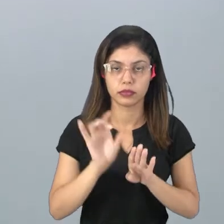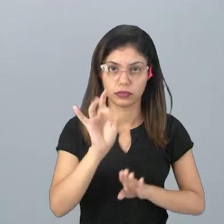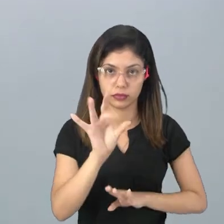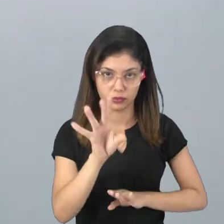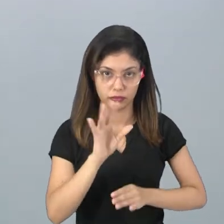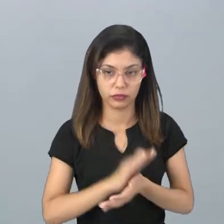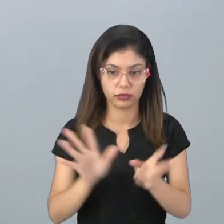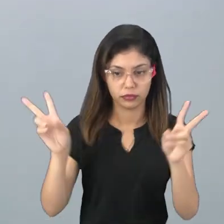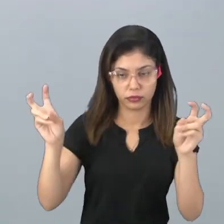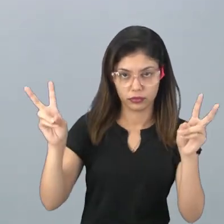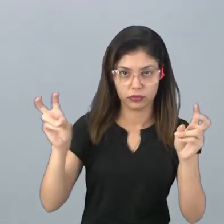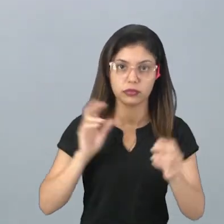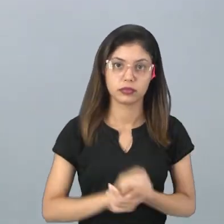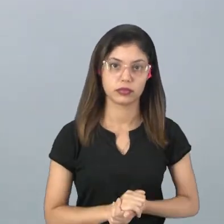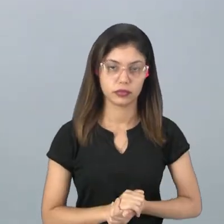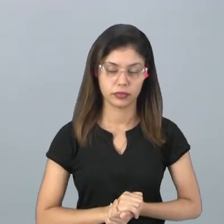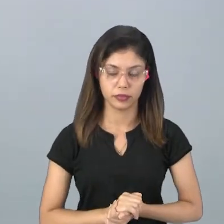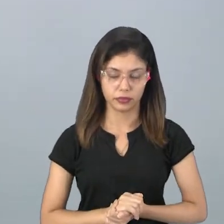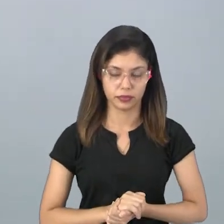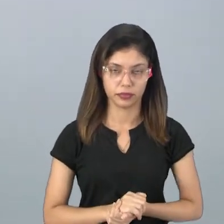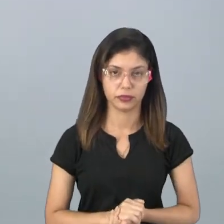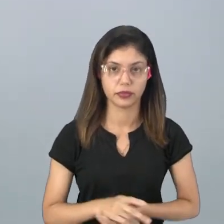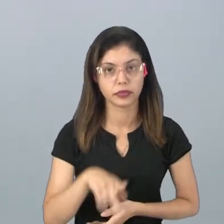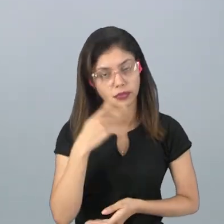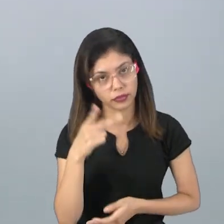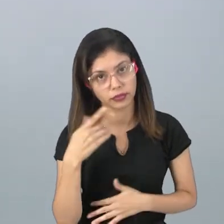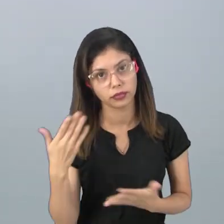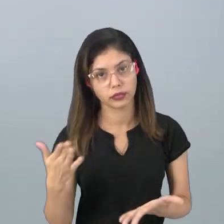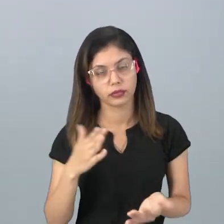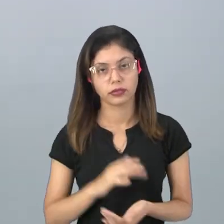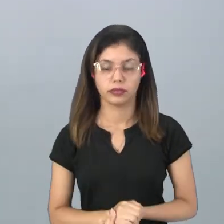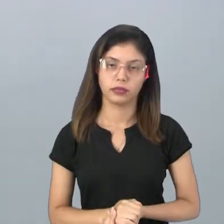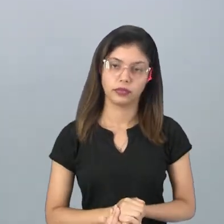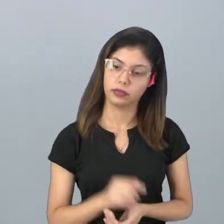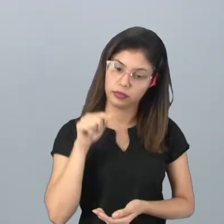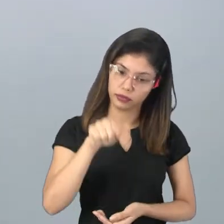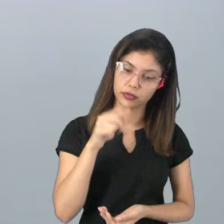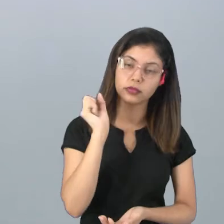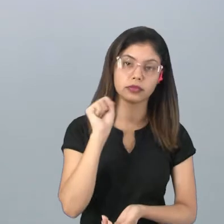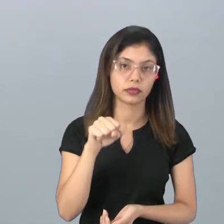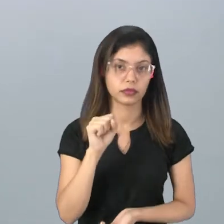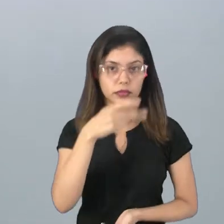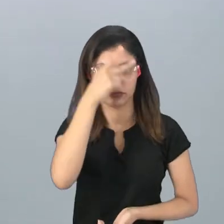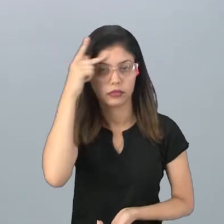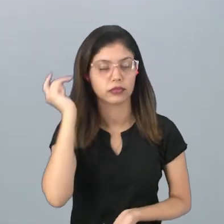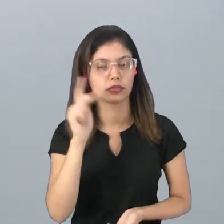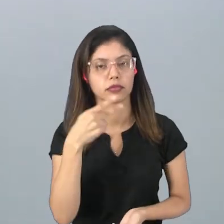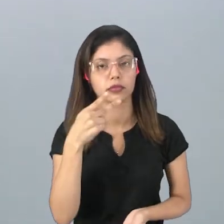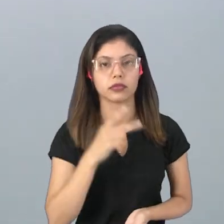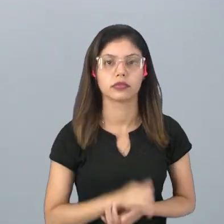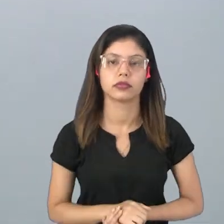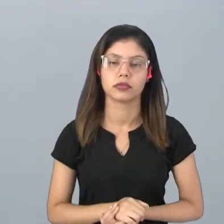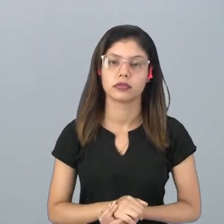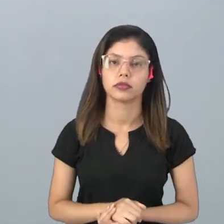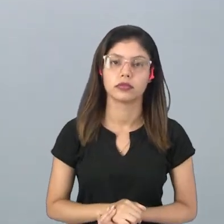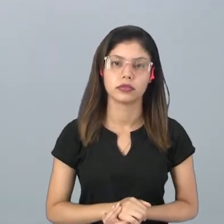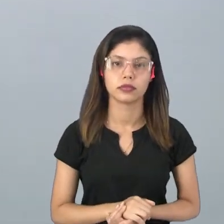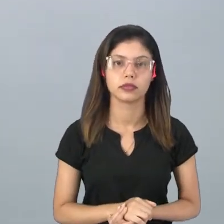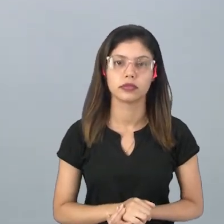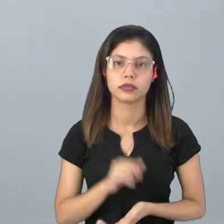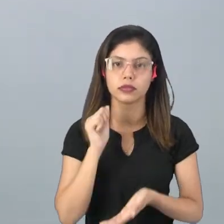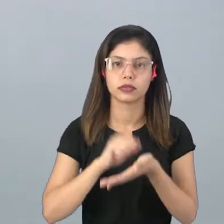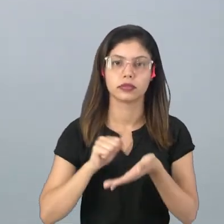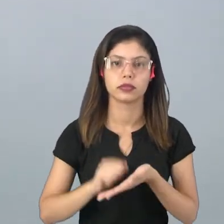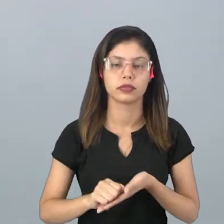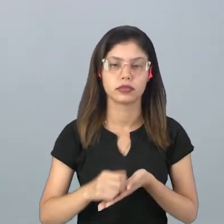você também usa só o recurso da aspa para identificar que aquela fala é se referindo realmente àquela pessoa que falou, no